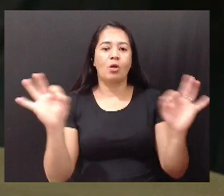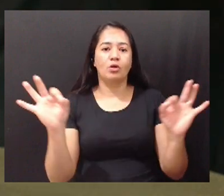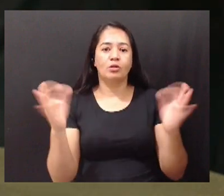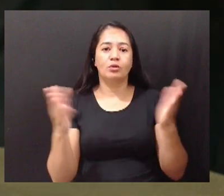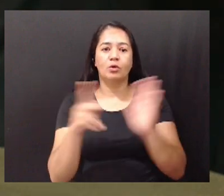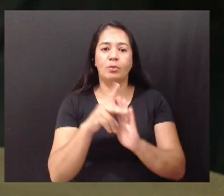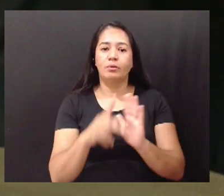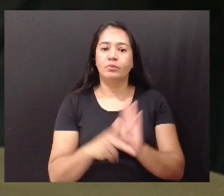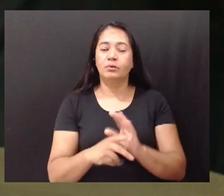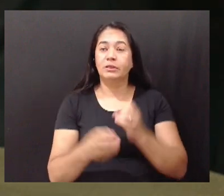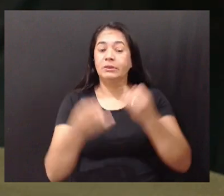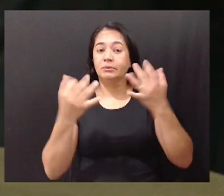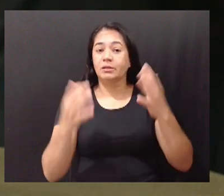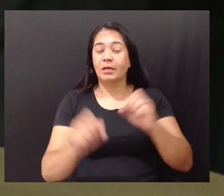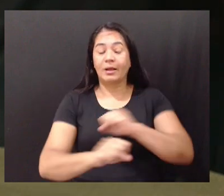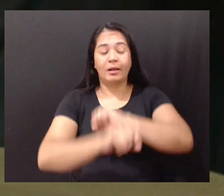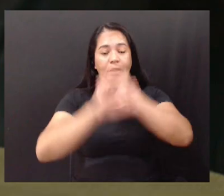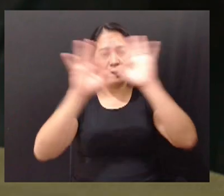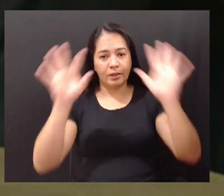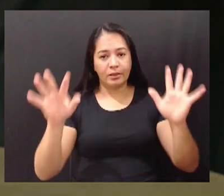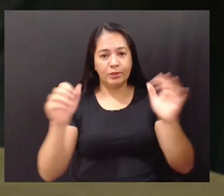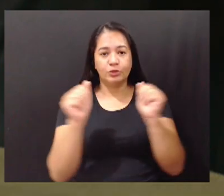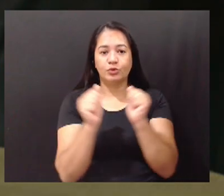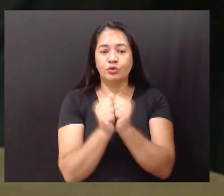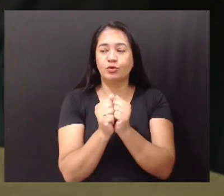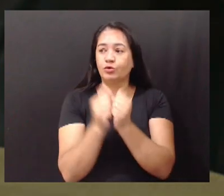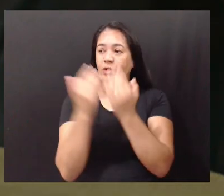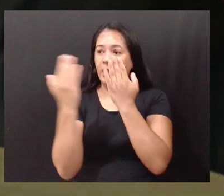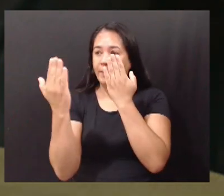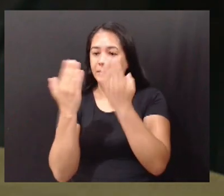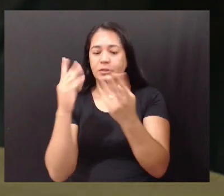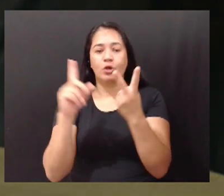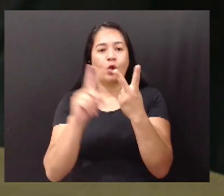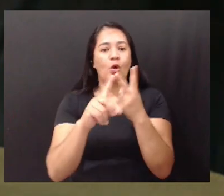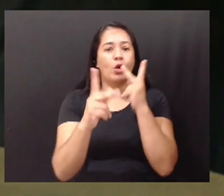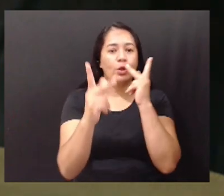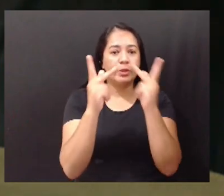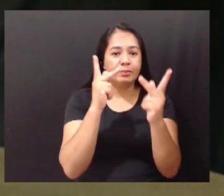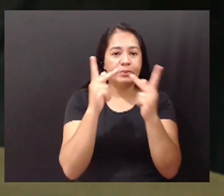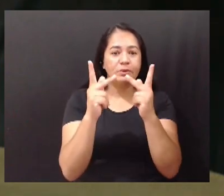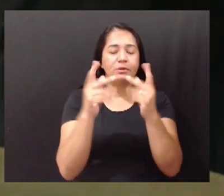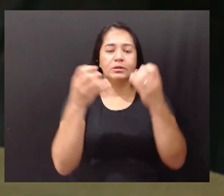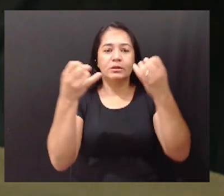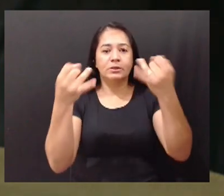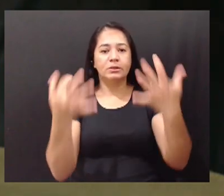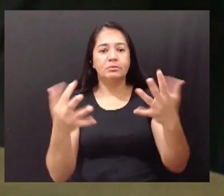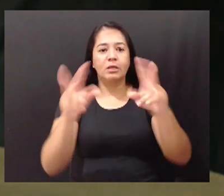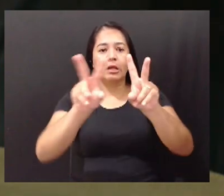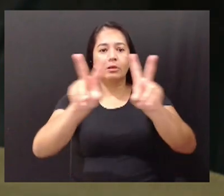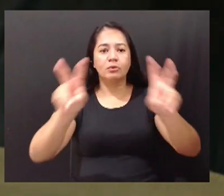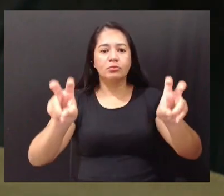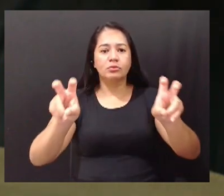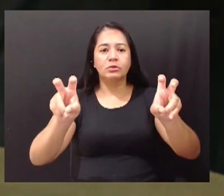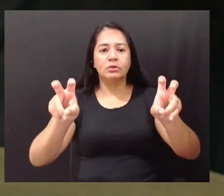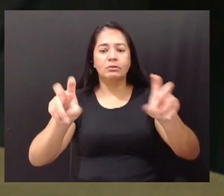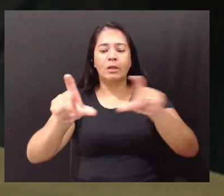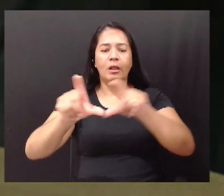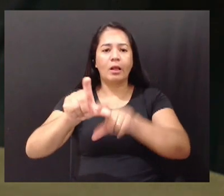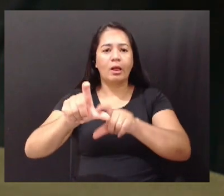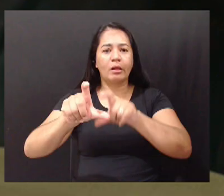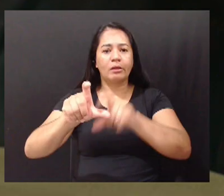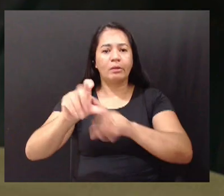esclarecedor, né? Com a Valéria, nossa psicóloga, Beatriz, nossa psiquiatra, falando, gente, sobre essa questão da dependência digital, também